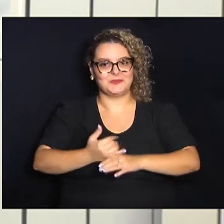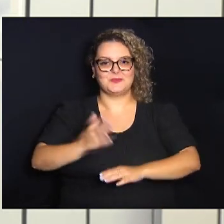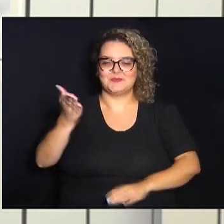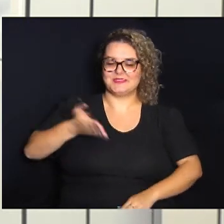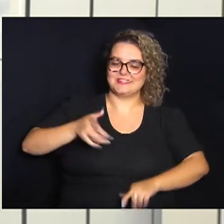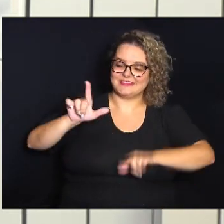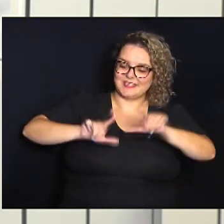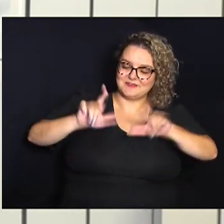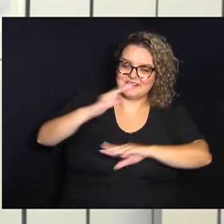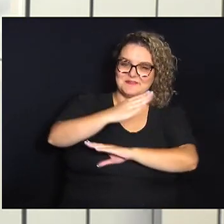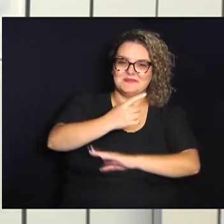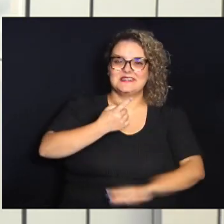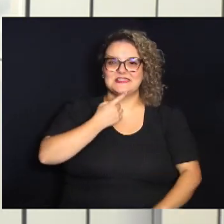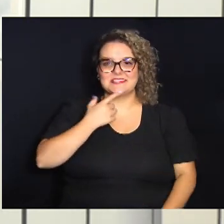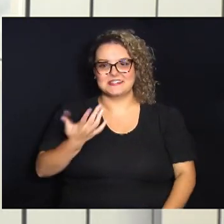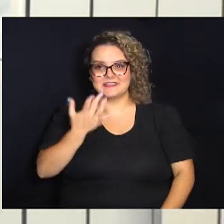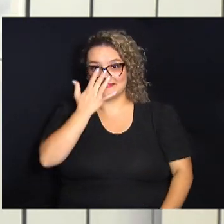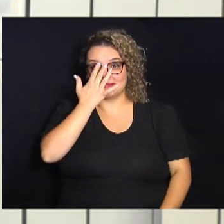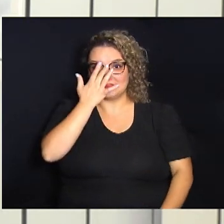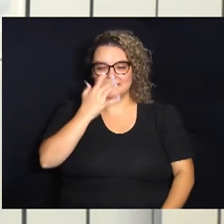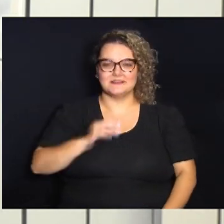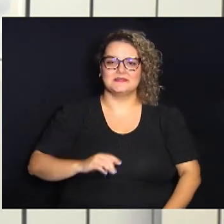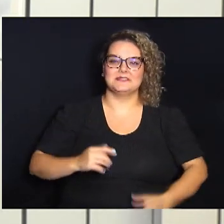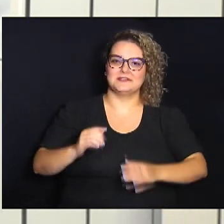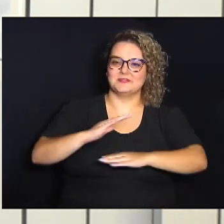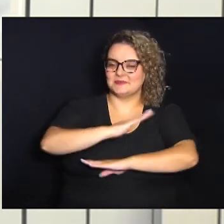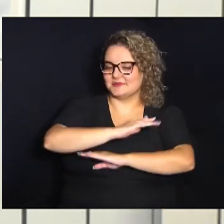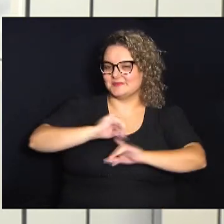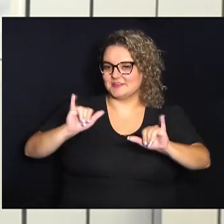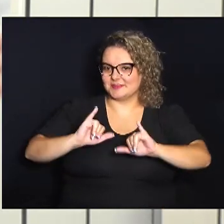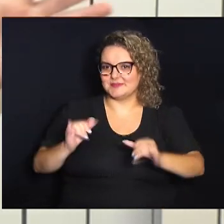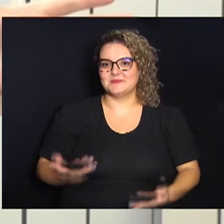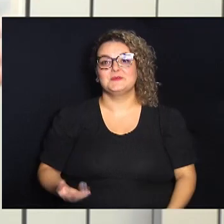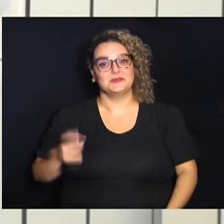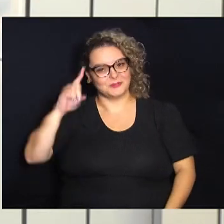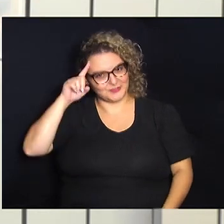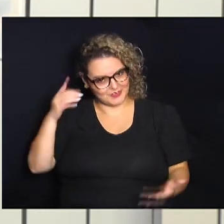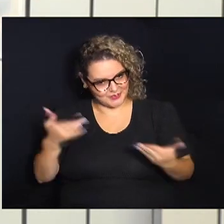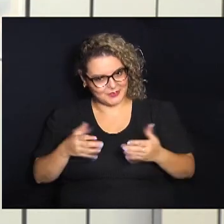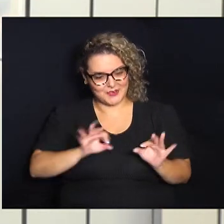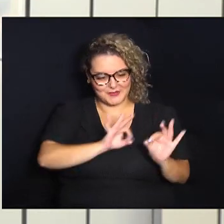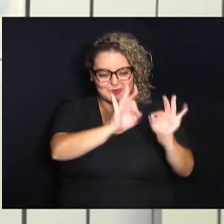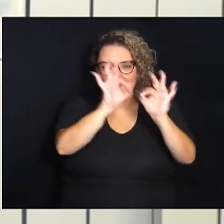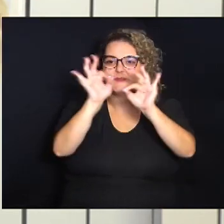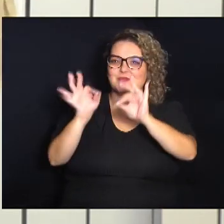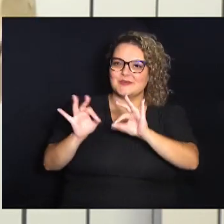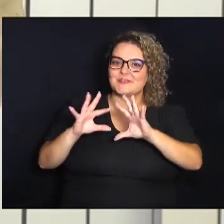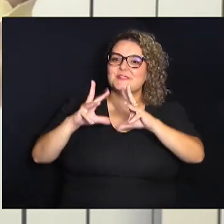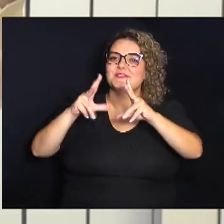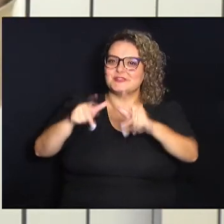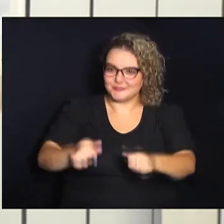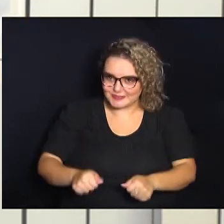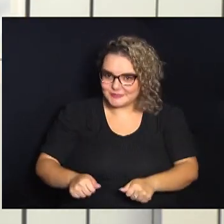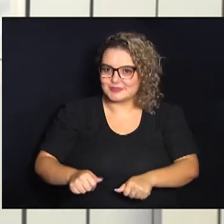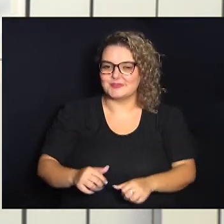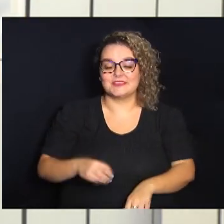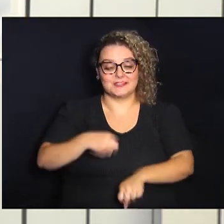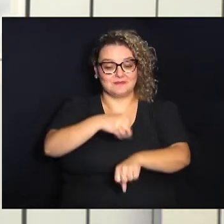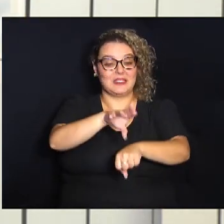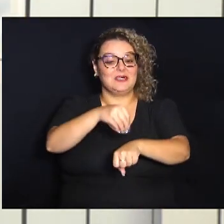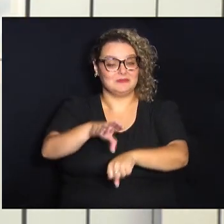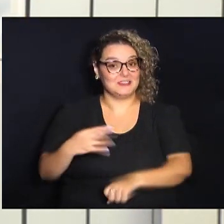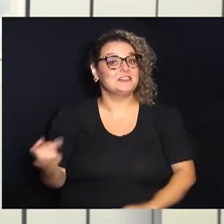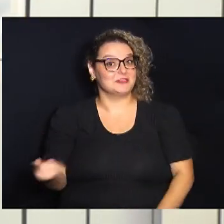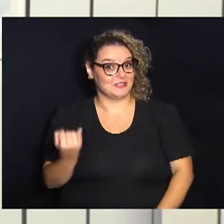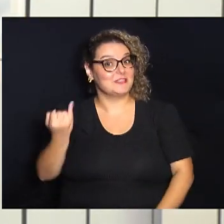youtube.com/TV Câmara Campinas e aí no nosso jornal Câmara Notícia, no dia de hoje, que você confere na íntegra todas as dicas